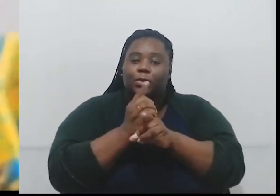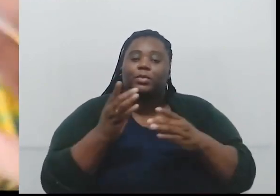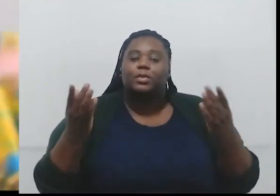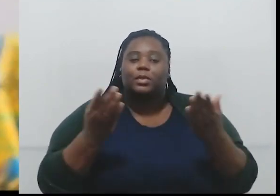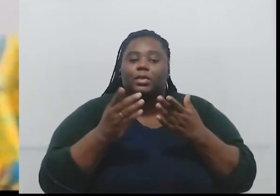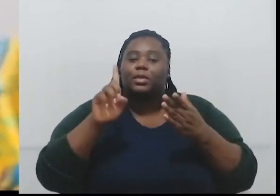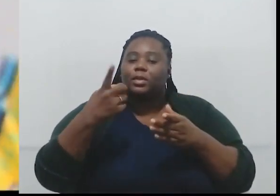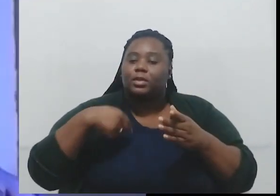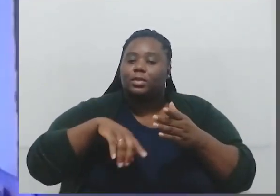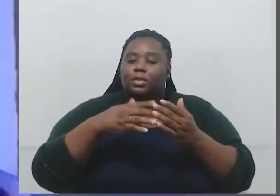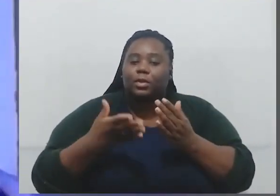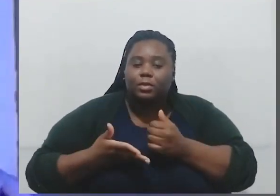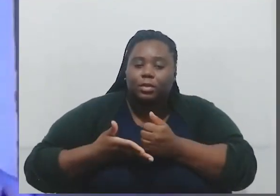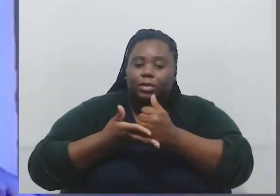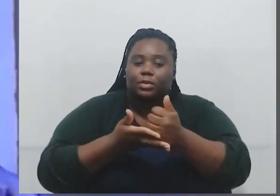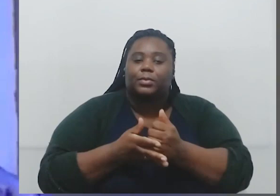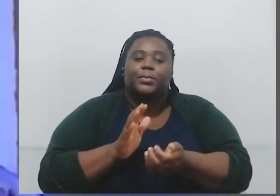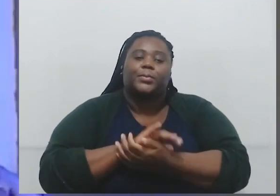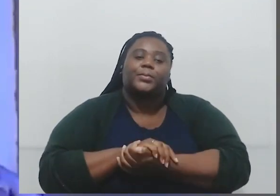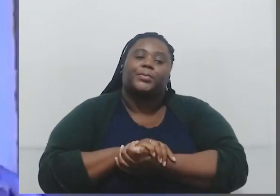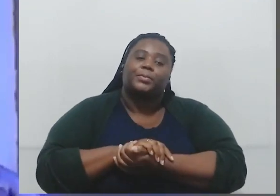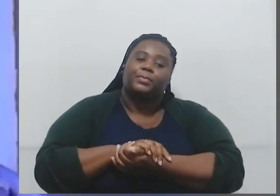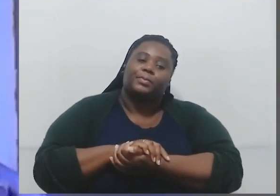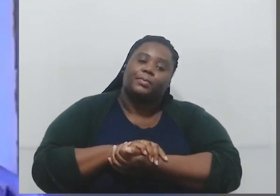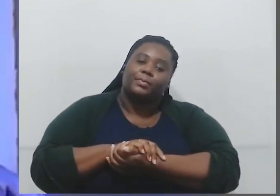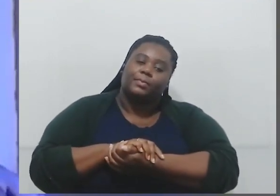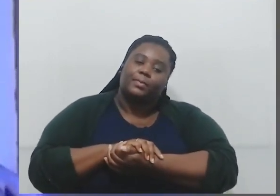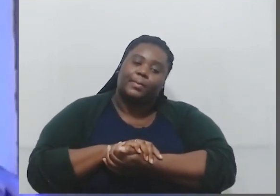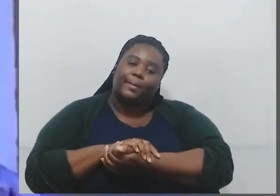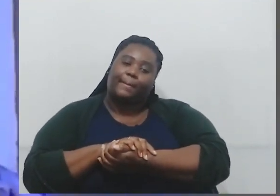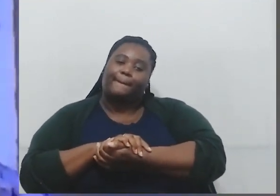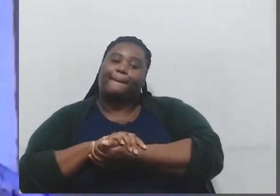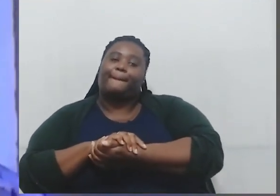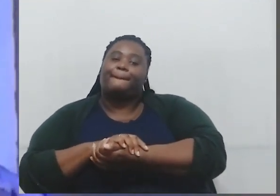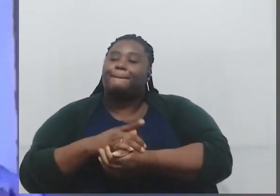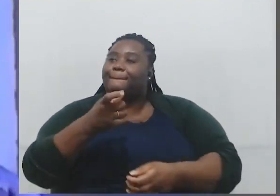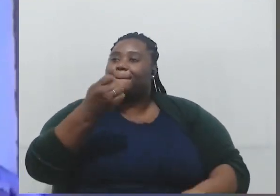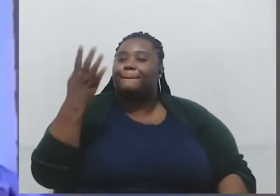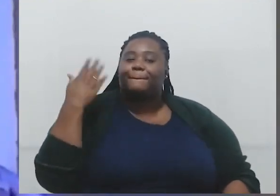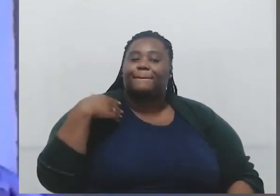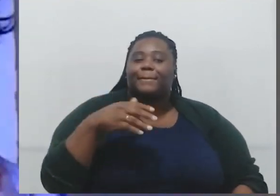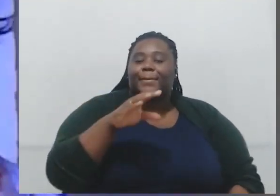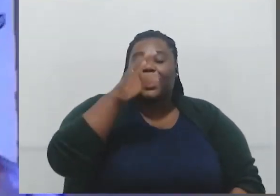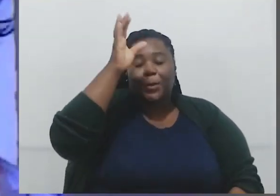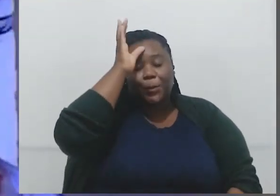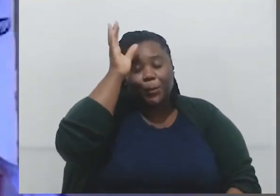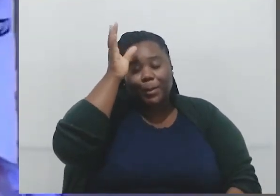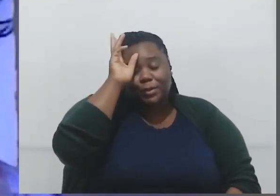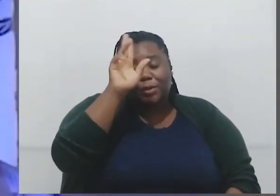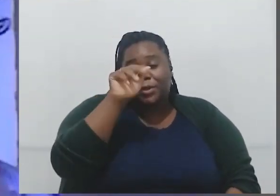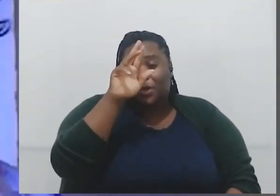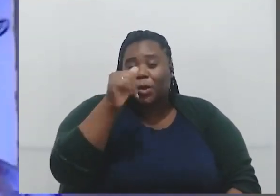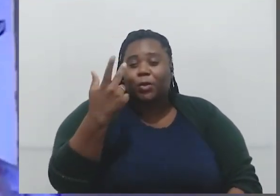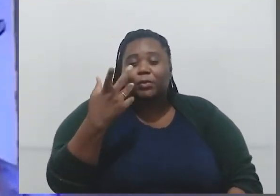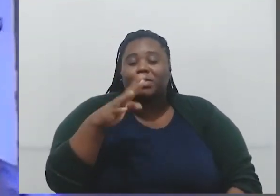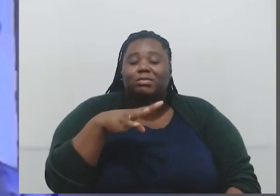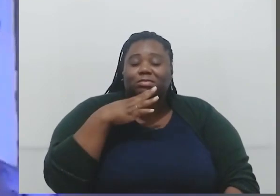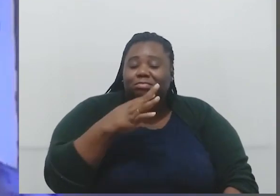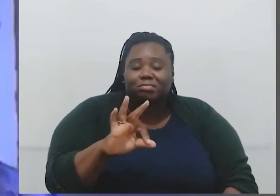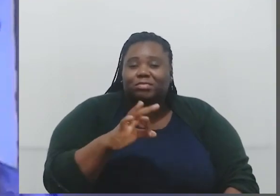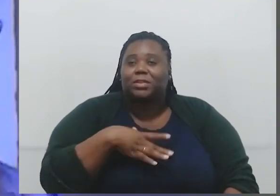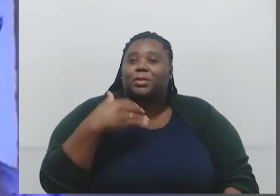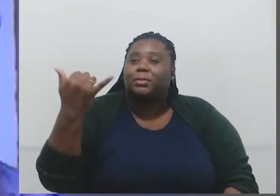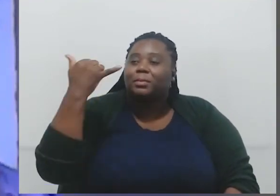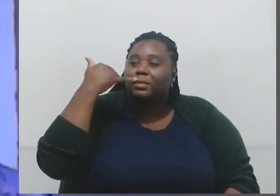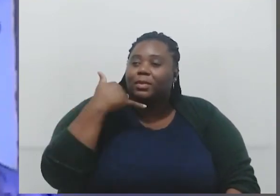gente se ajude a avançar. Faz uns dias que uma tia minha, que eu nunca conheci na vida, enfim, me ligou e falou uma coisa